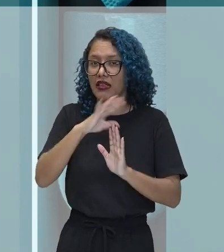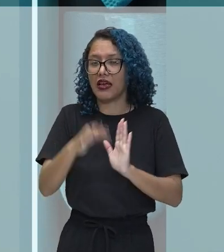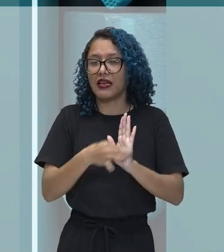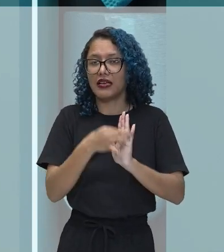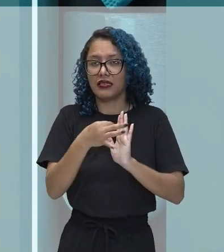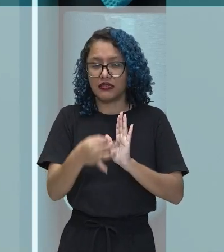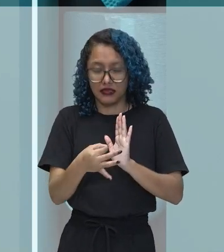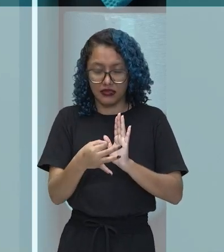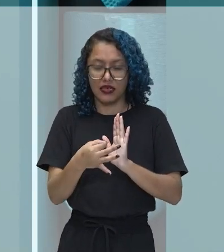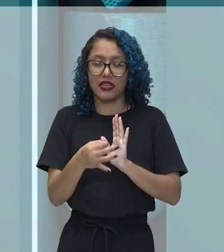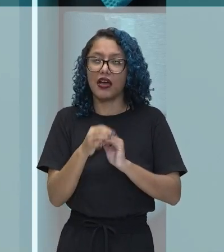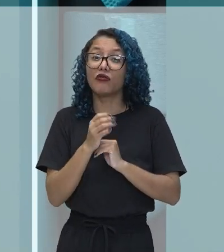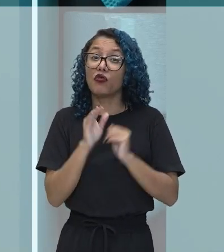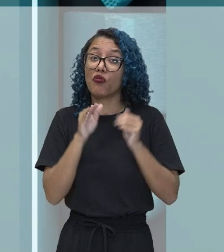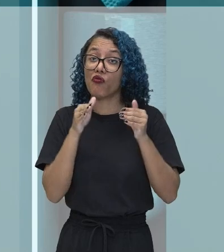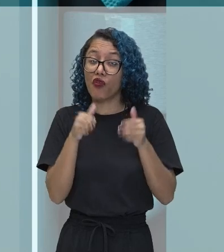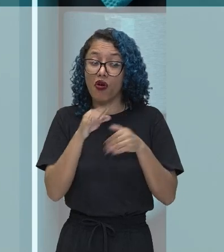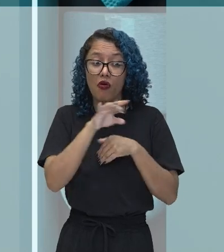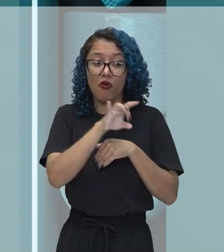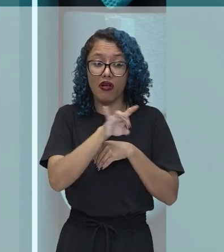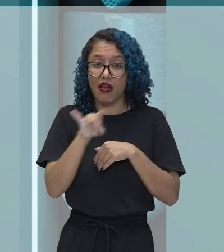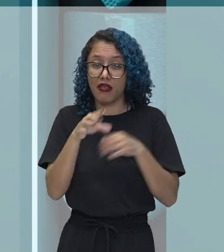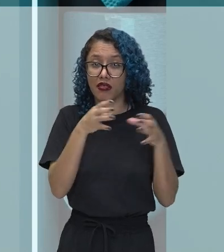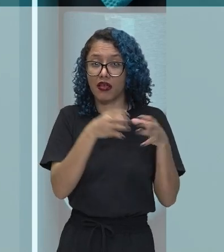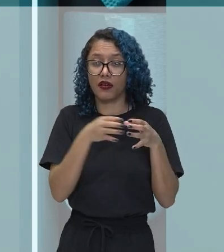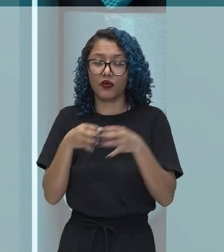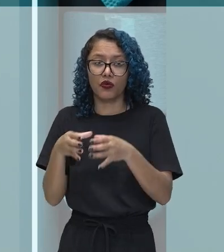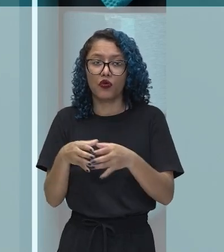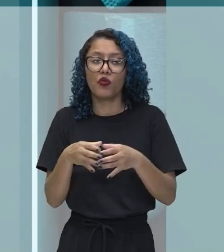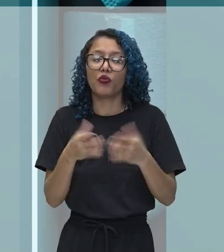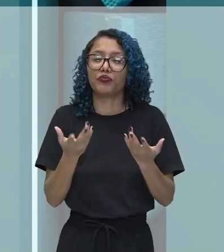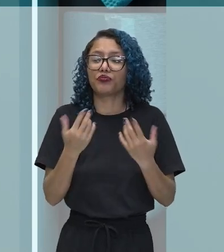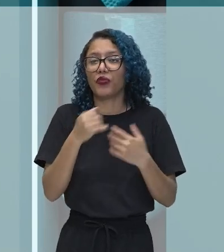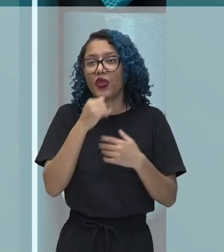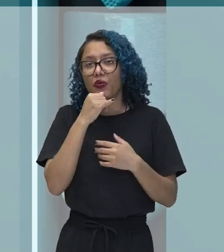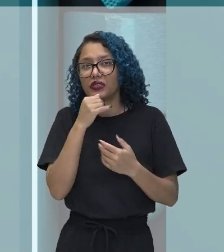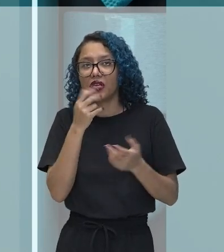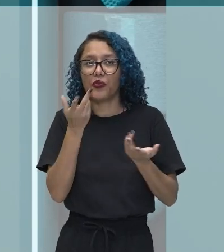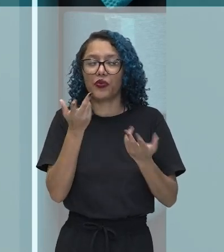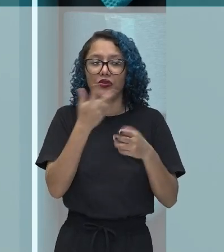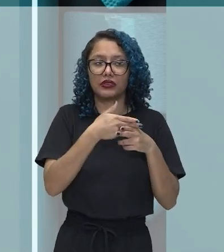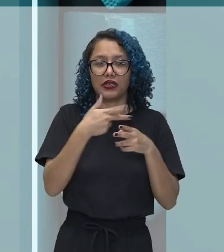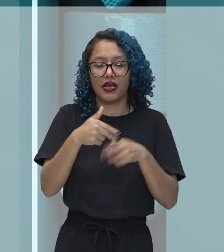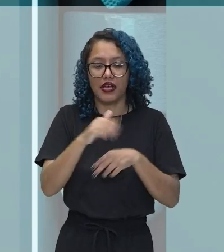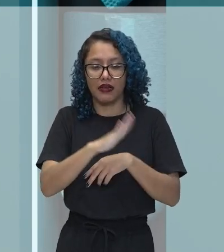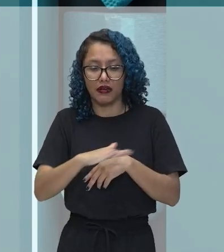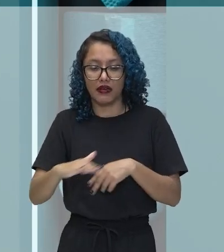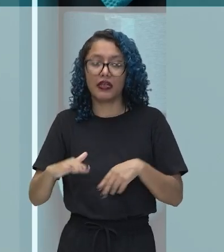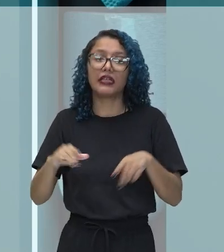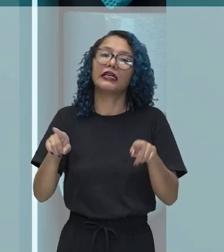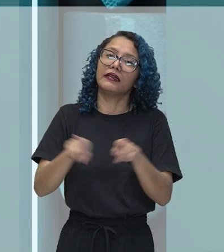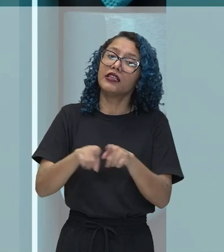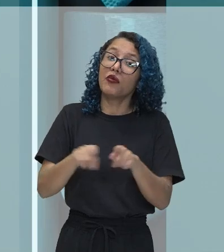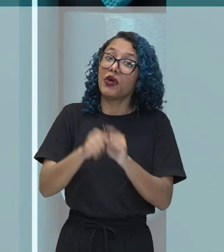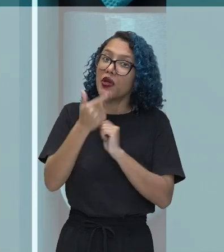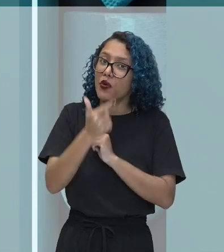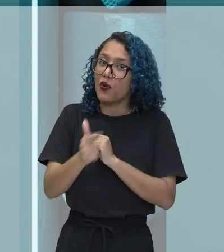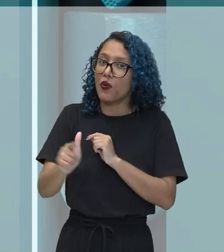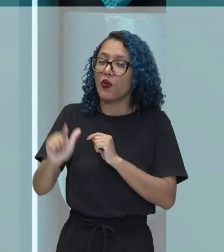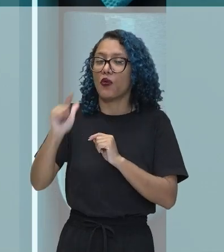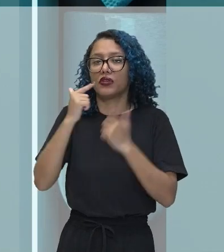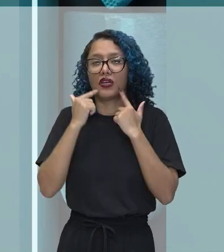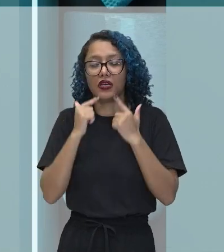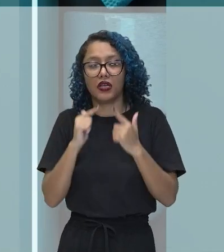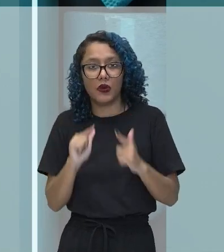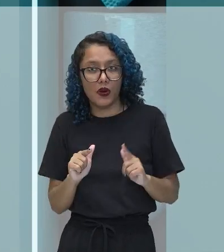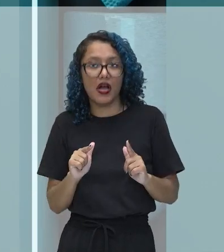cada público específico. Séries infantis vai utilizar um outro tipo de abordagem também, né? Na análise